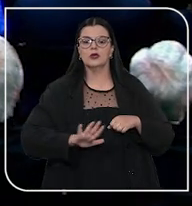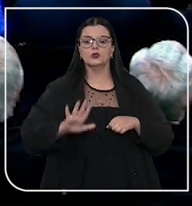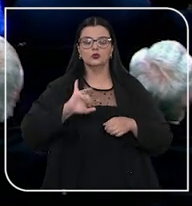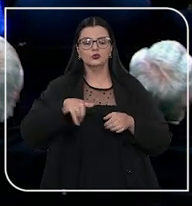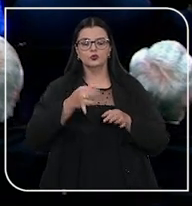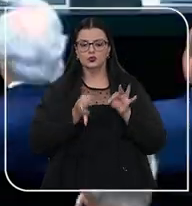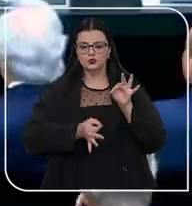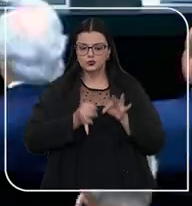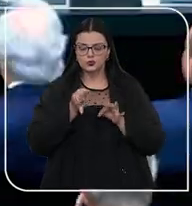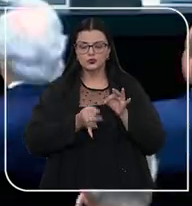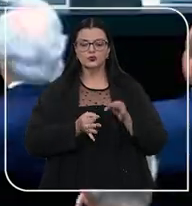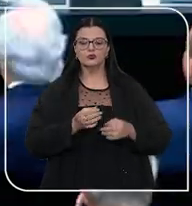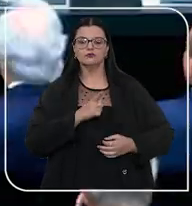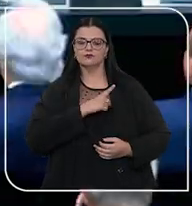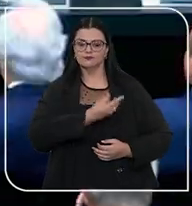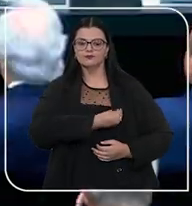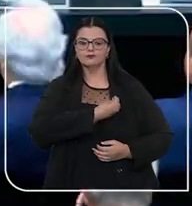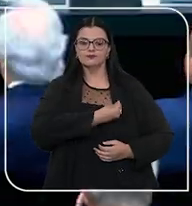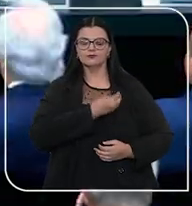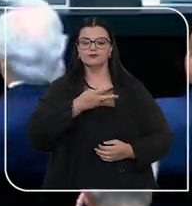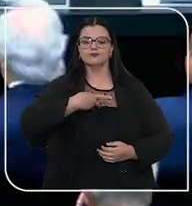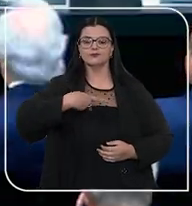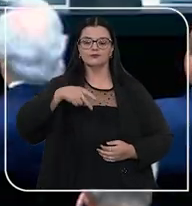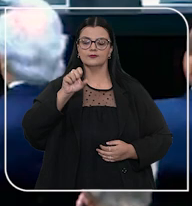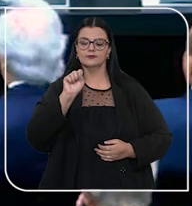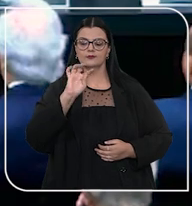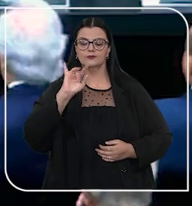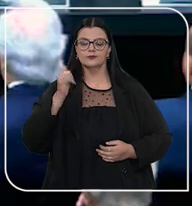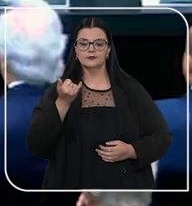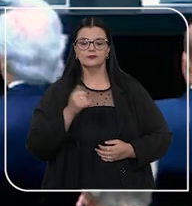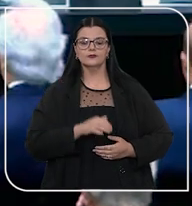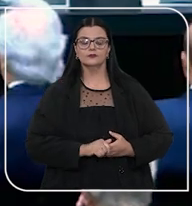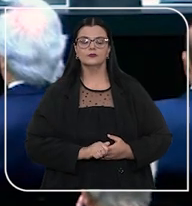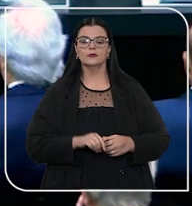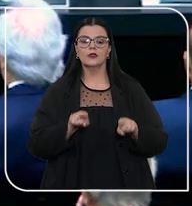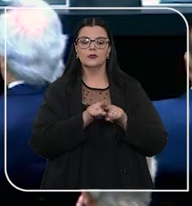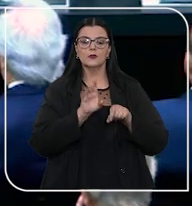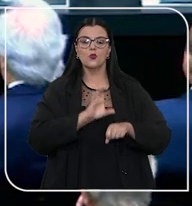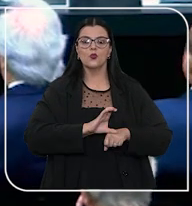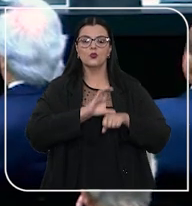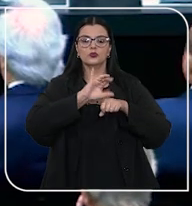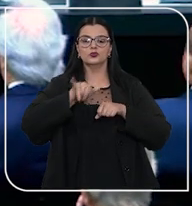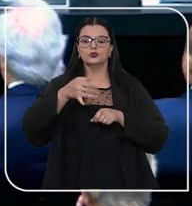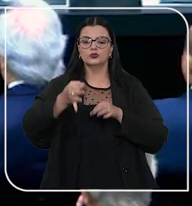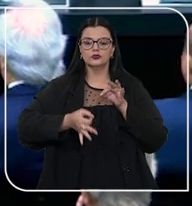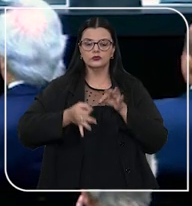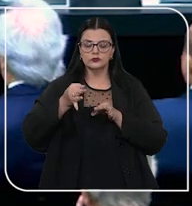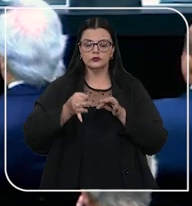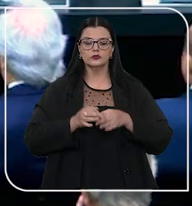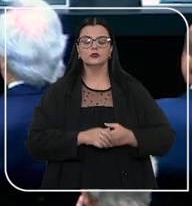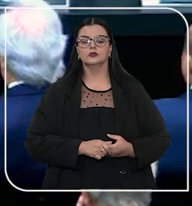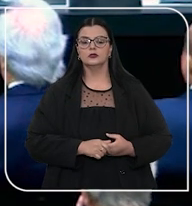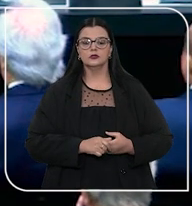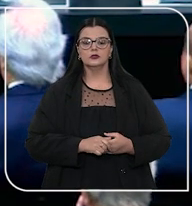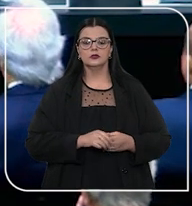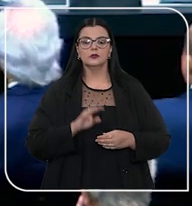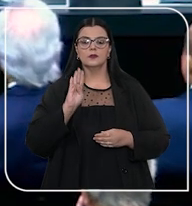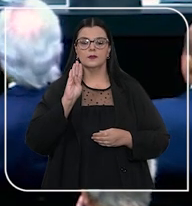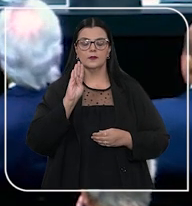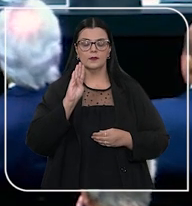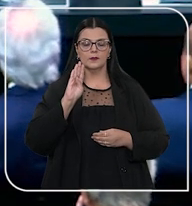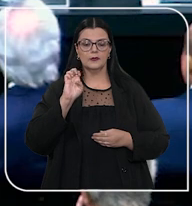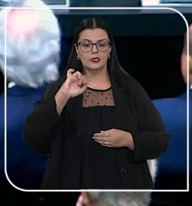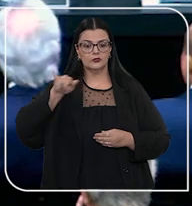de Justiça e contou com a presença do presidente do STJ e do Conselho da Justiça Federal, ministro